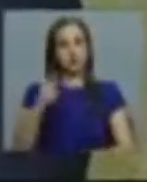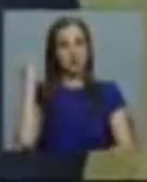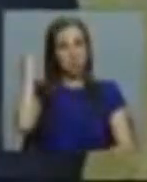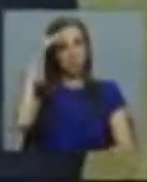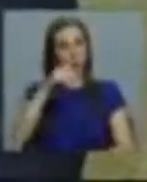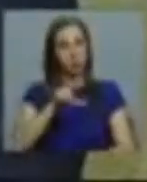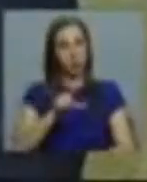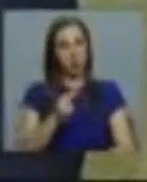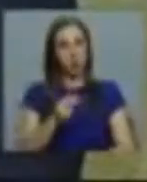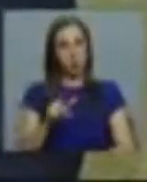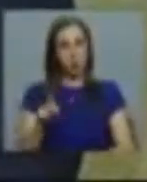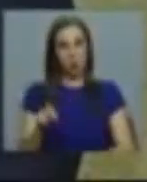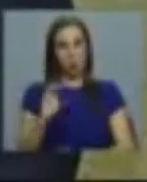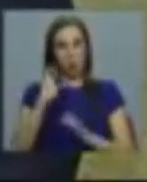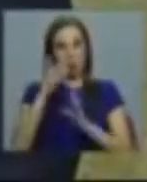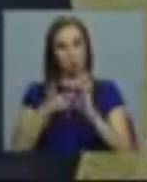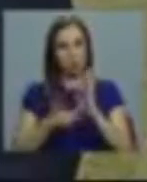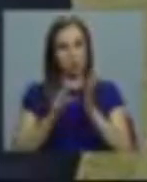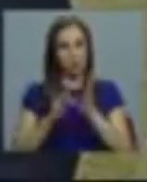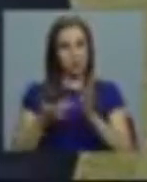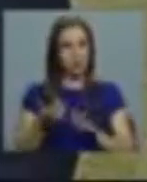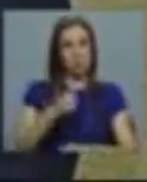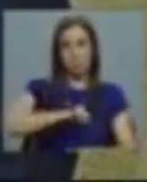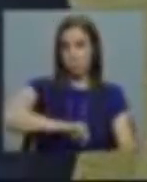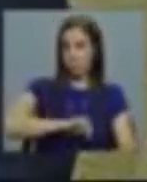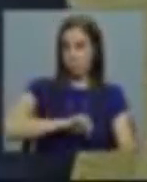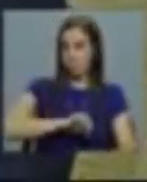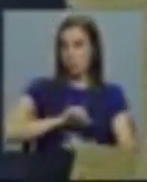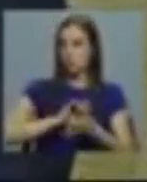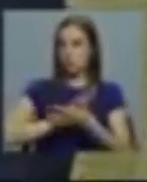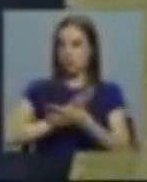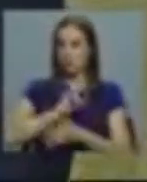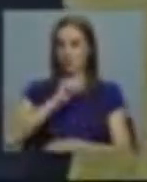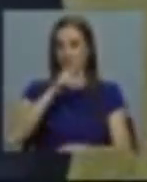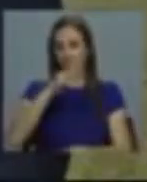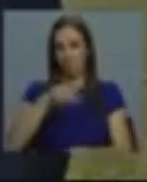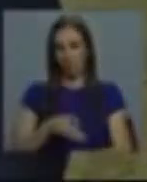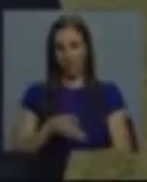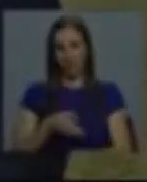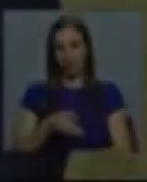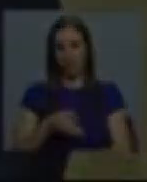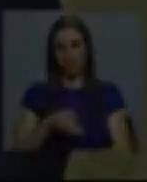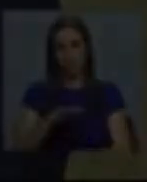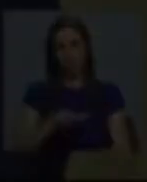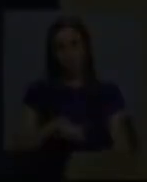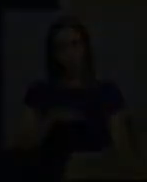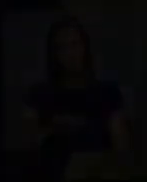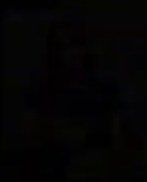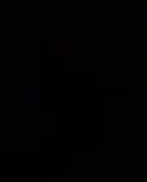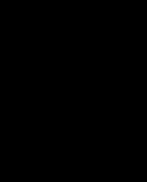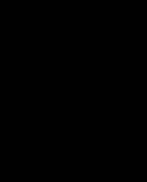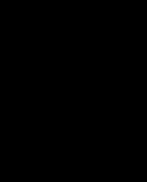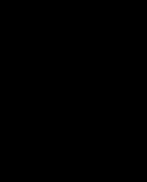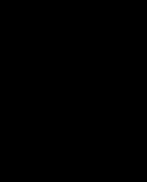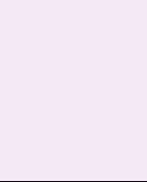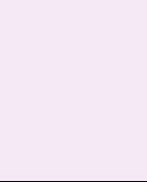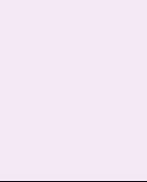da Silva, viola a Constituição brasileira. Luís Baile André Veloso, a RTP, em Brasília.